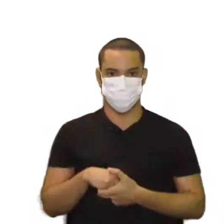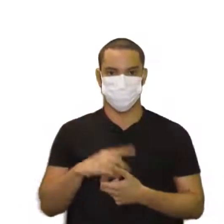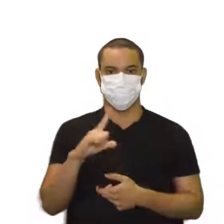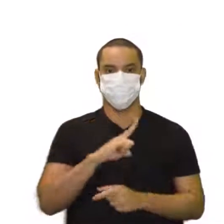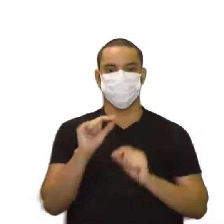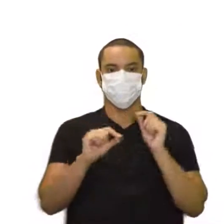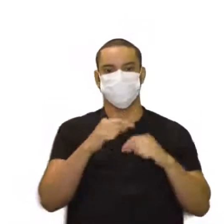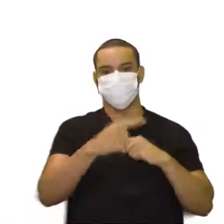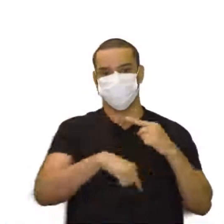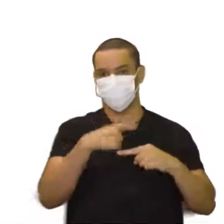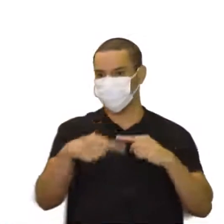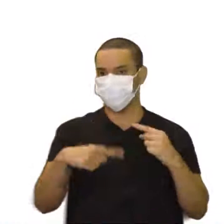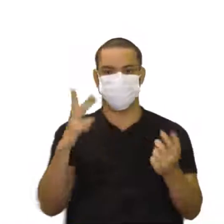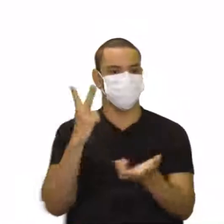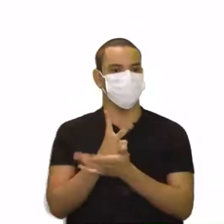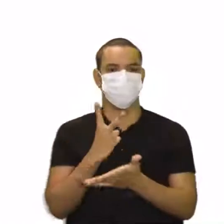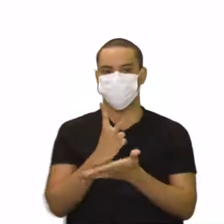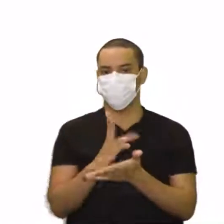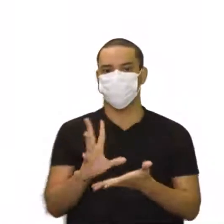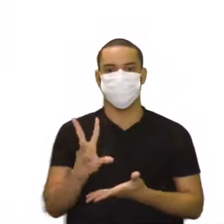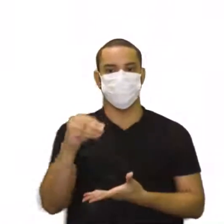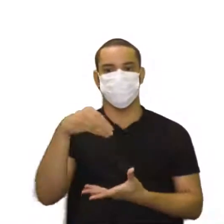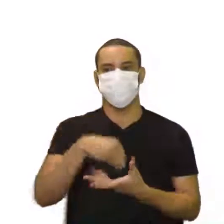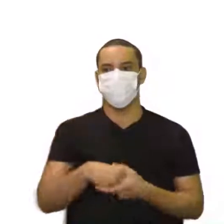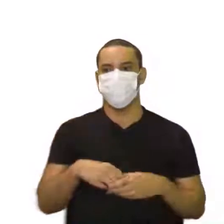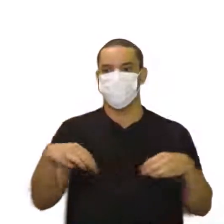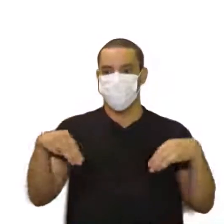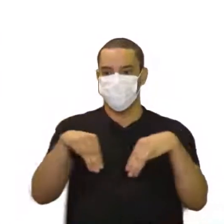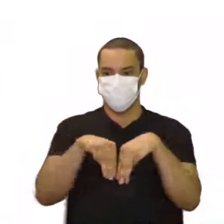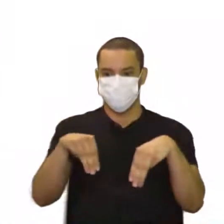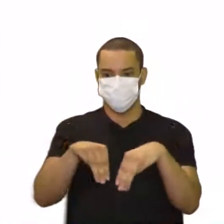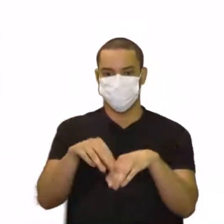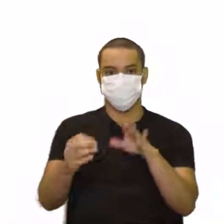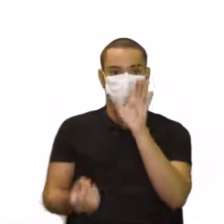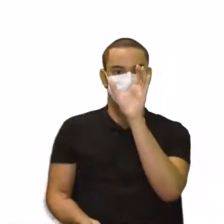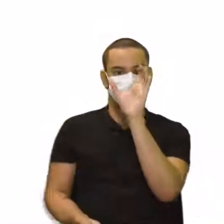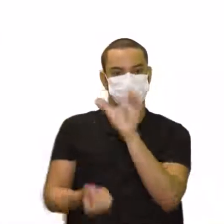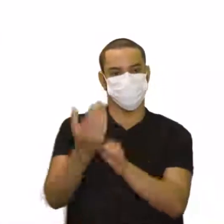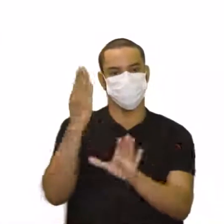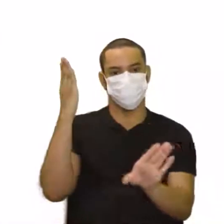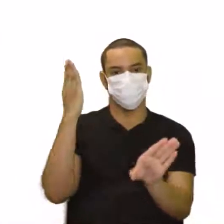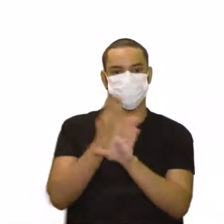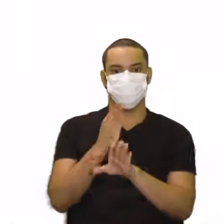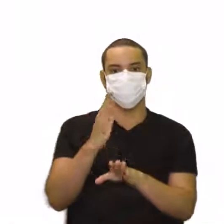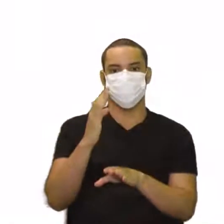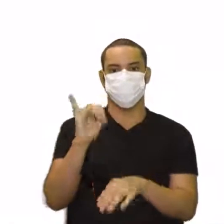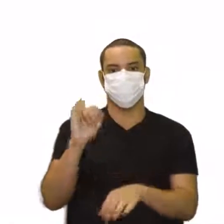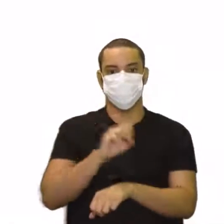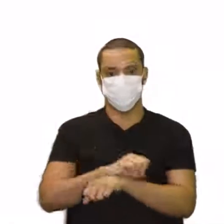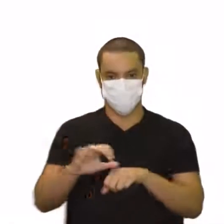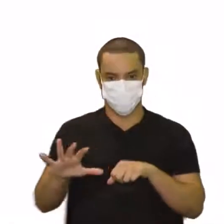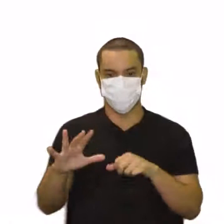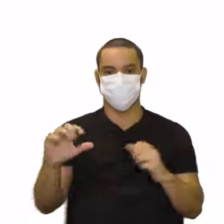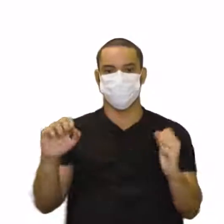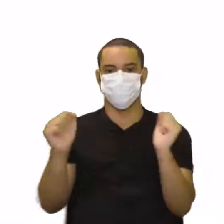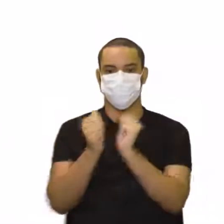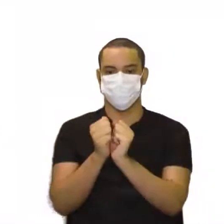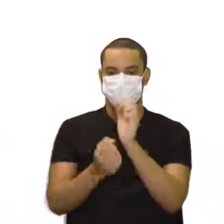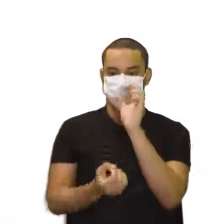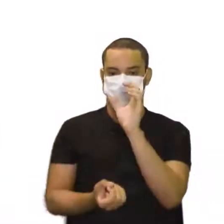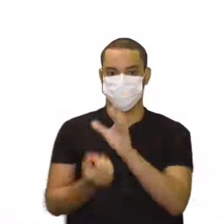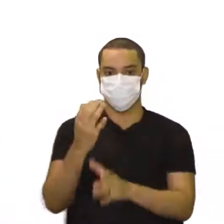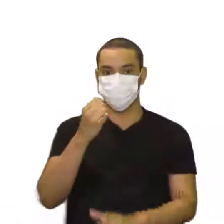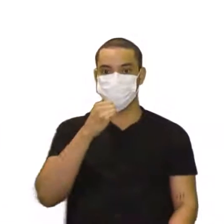gira no campo, né? Nesse caso aqui, ó, que gira no campo magnético produzido pelo indutor para criar a